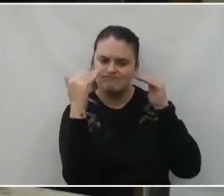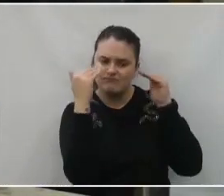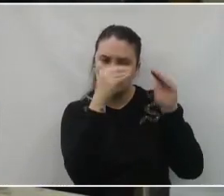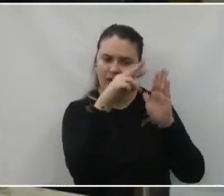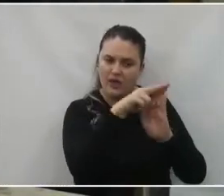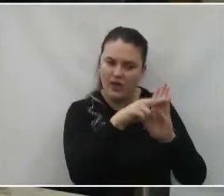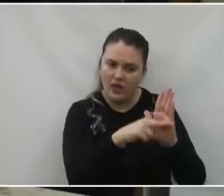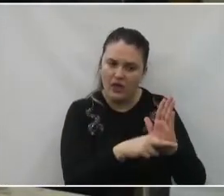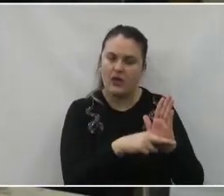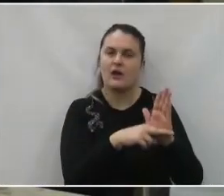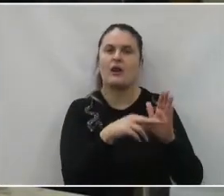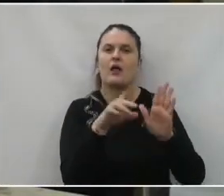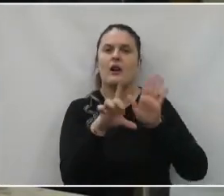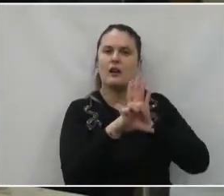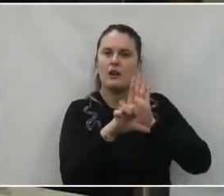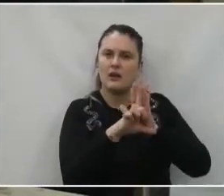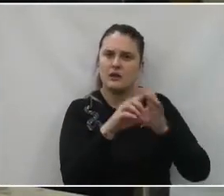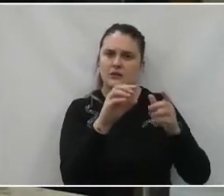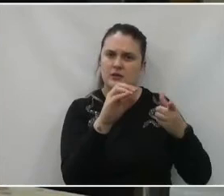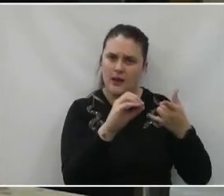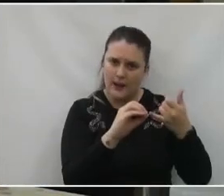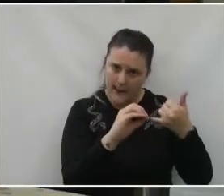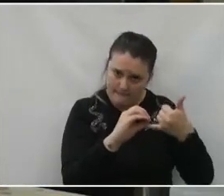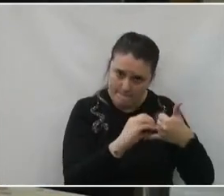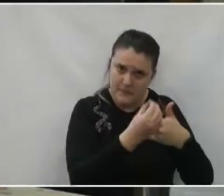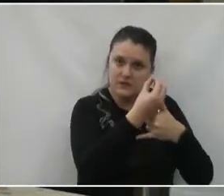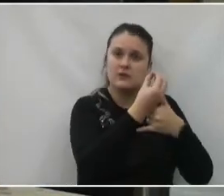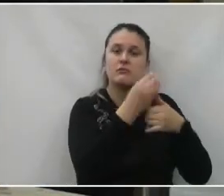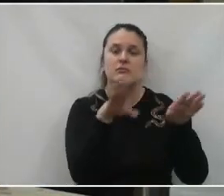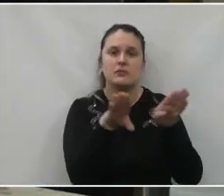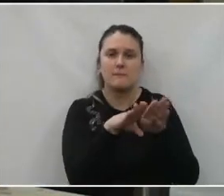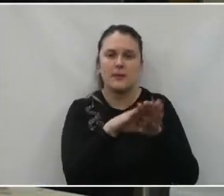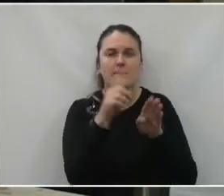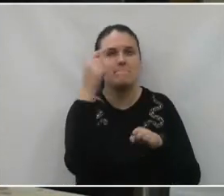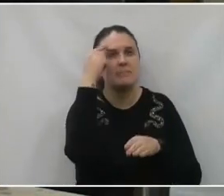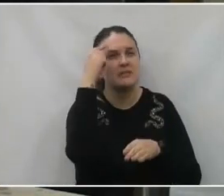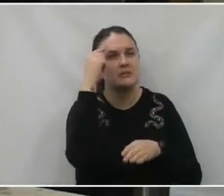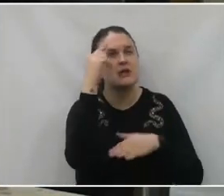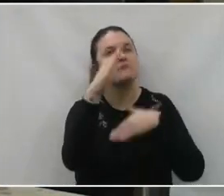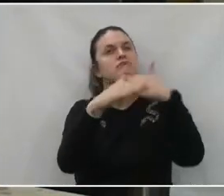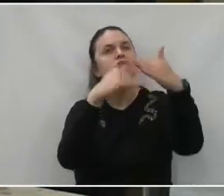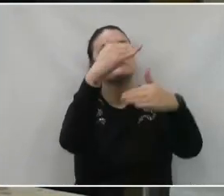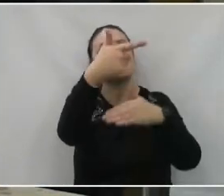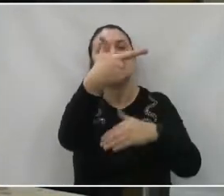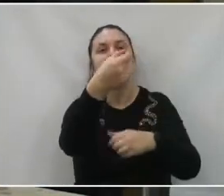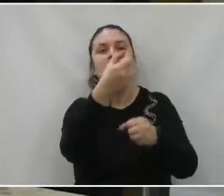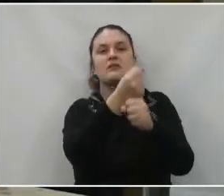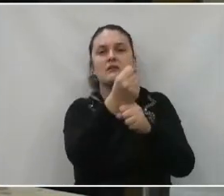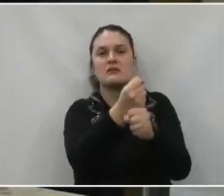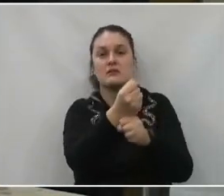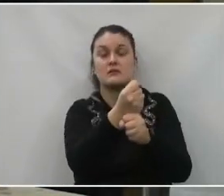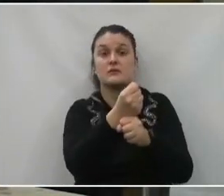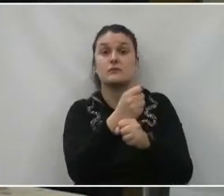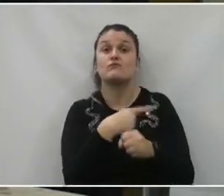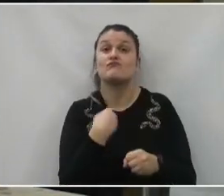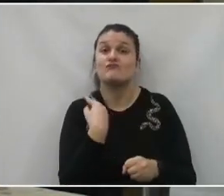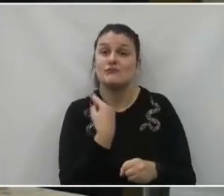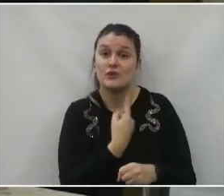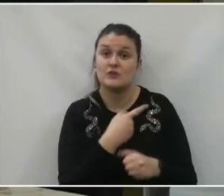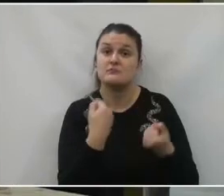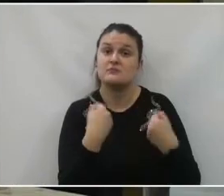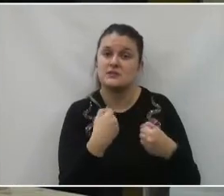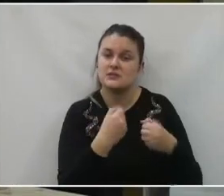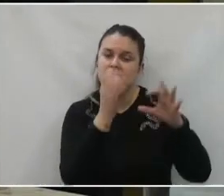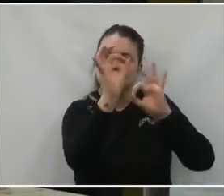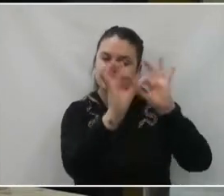espaço físico, assim como também a projeção de desenvolvimento para os próximos 20 anos. Nós precisamos trabalhar esse